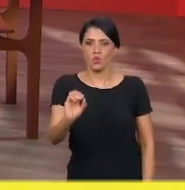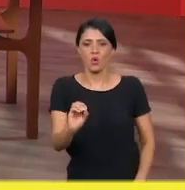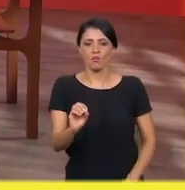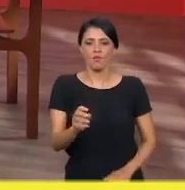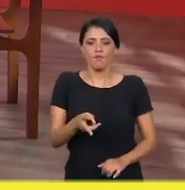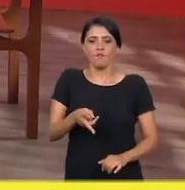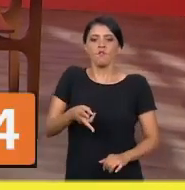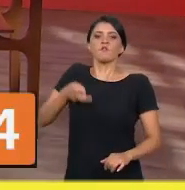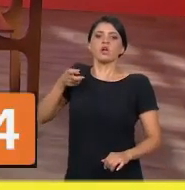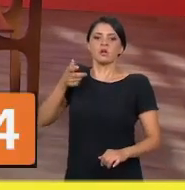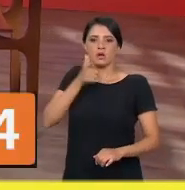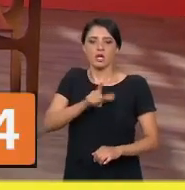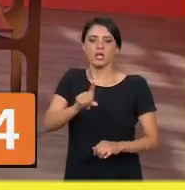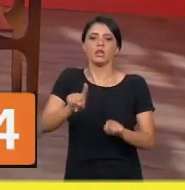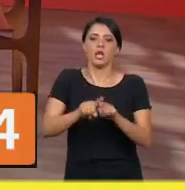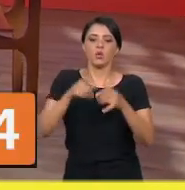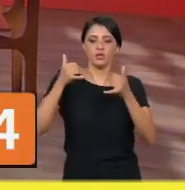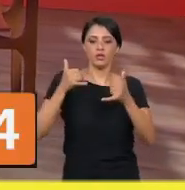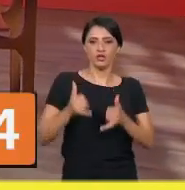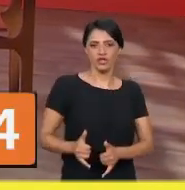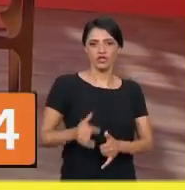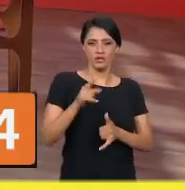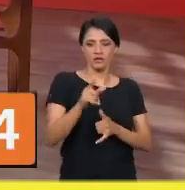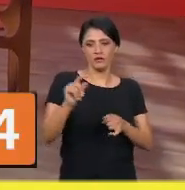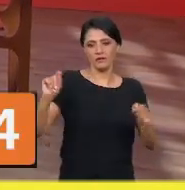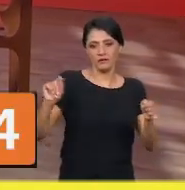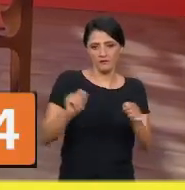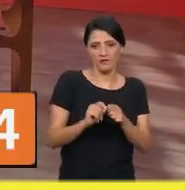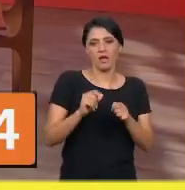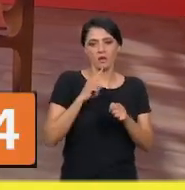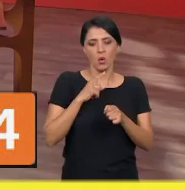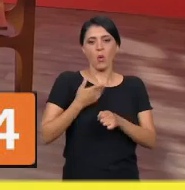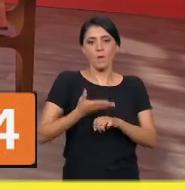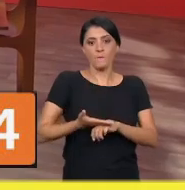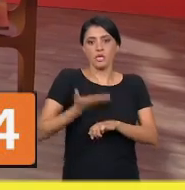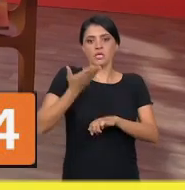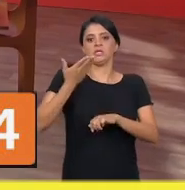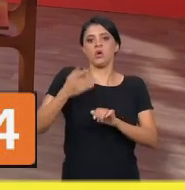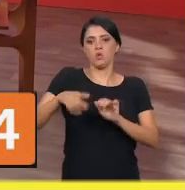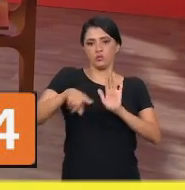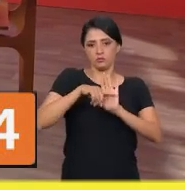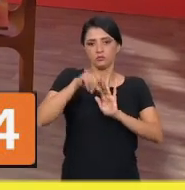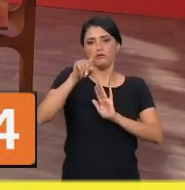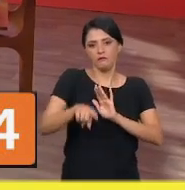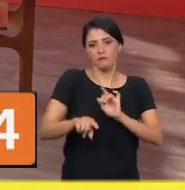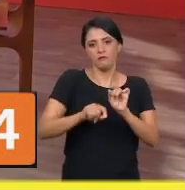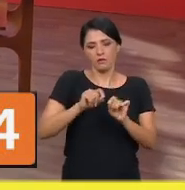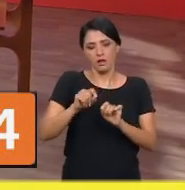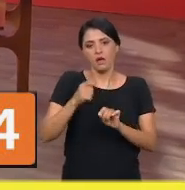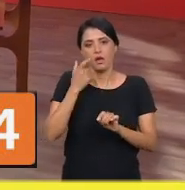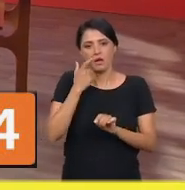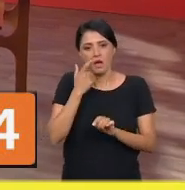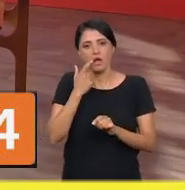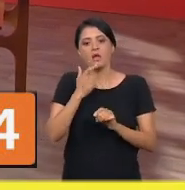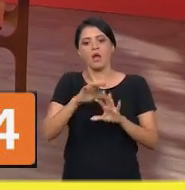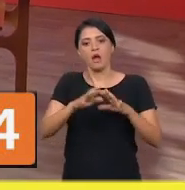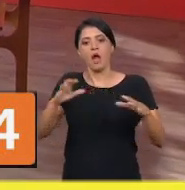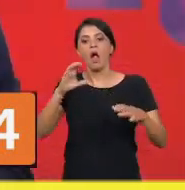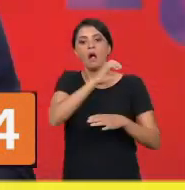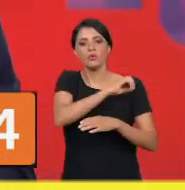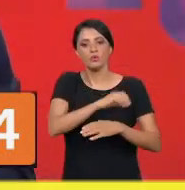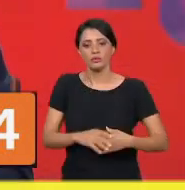energia inerente a ele que faz com que, com pressão negativa, que faz com que o universo se expanda cada vez mais